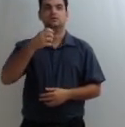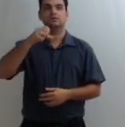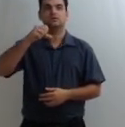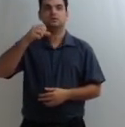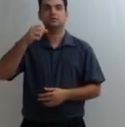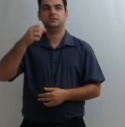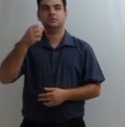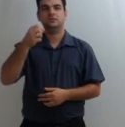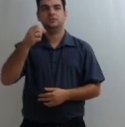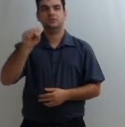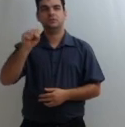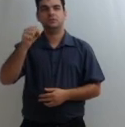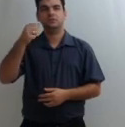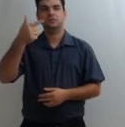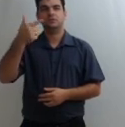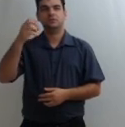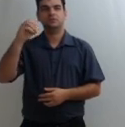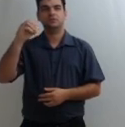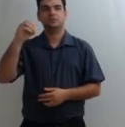1.448.206. Pois não, ministra.